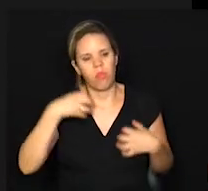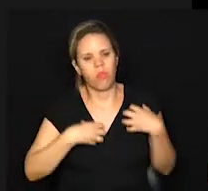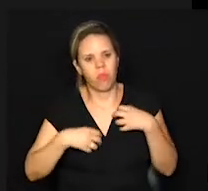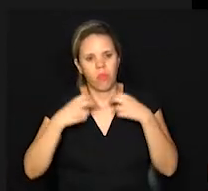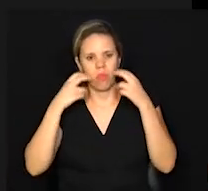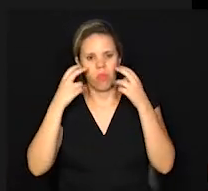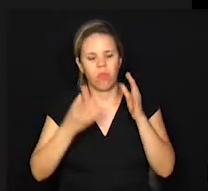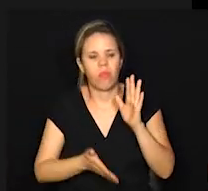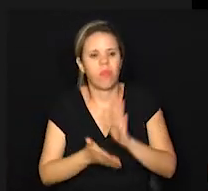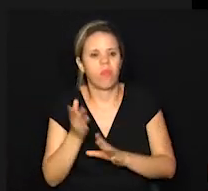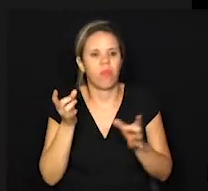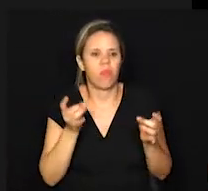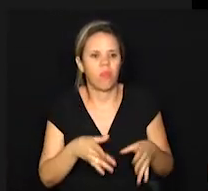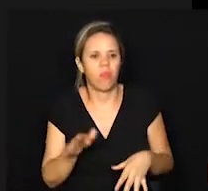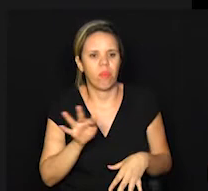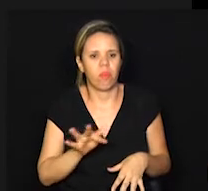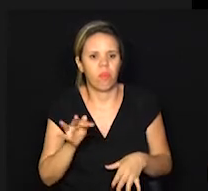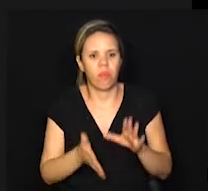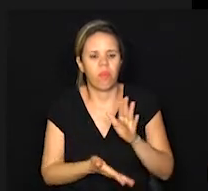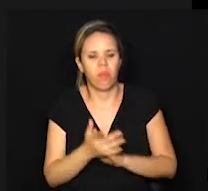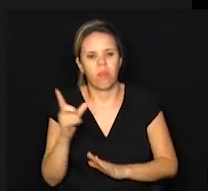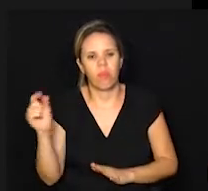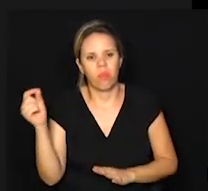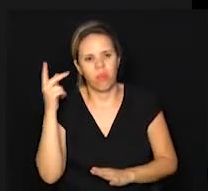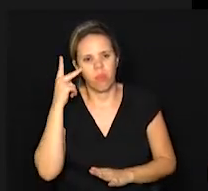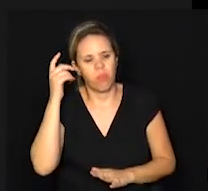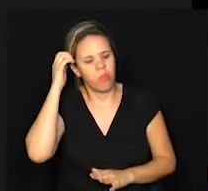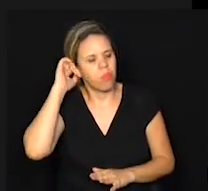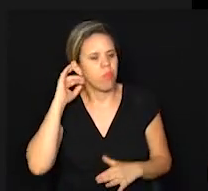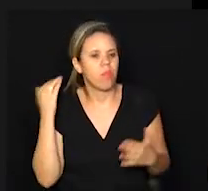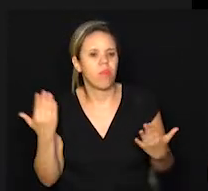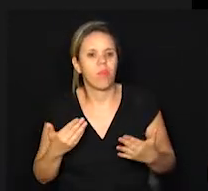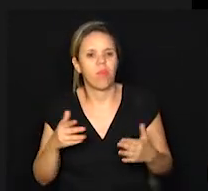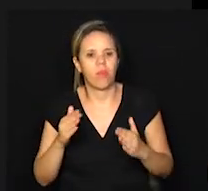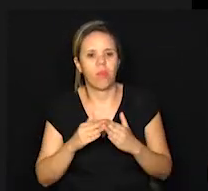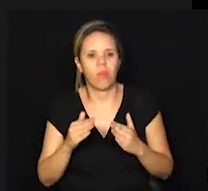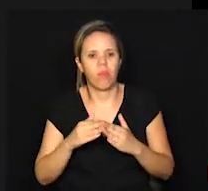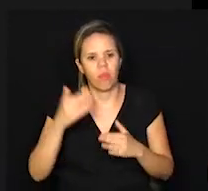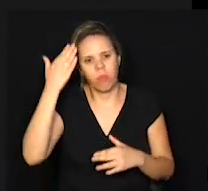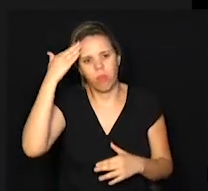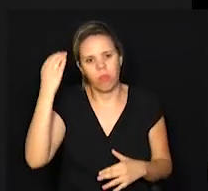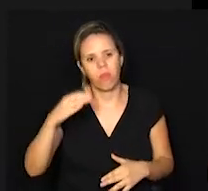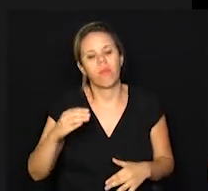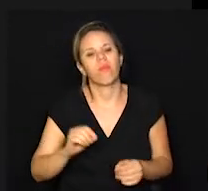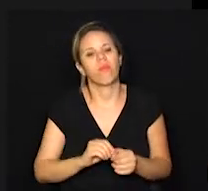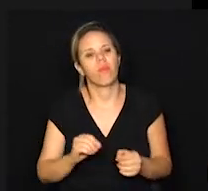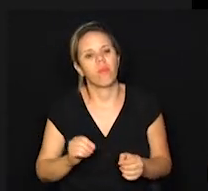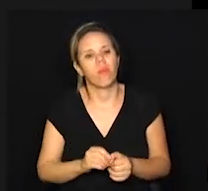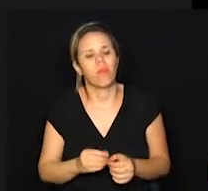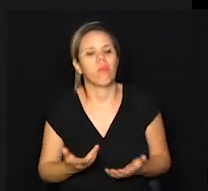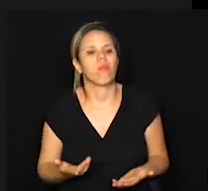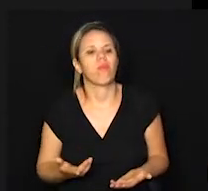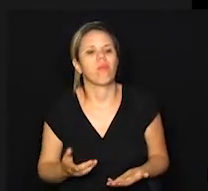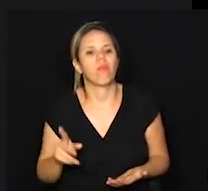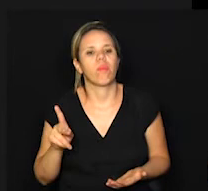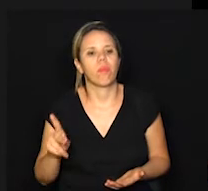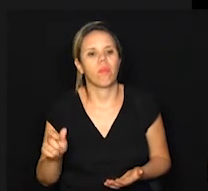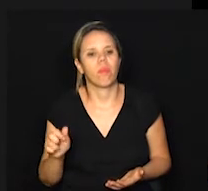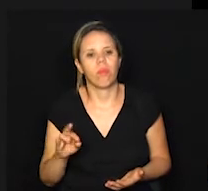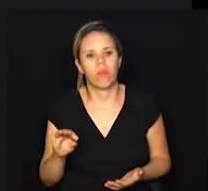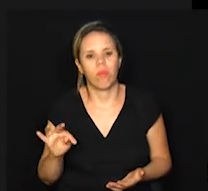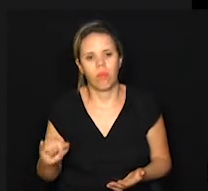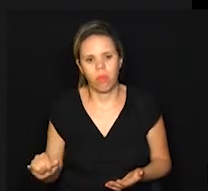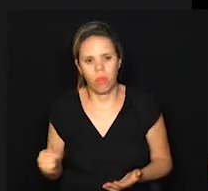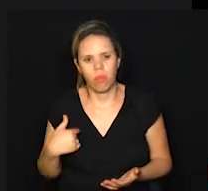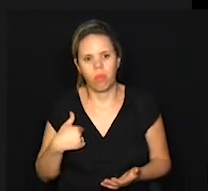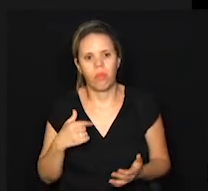saí da faculdade, eu fui embora de São Paulo. Hoje eu moro no Paraná. Eu fui morar em Paraty, foi lá que eu conheci